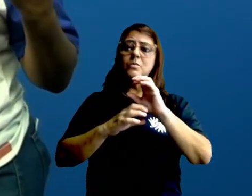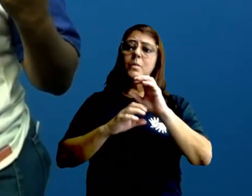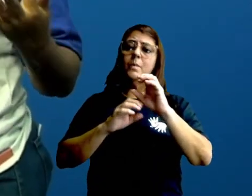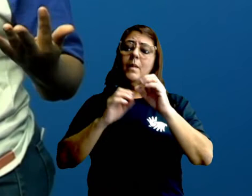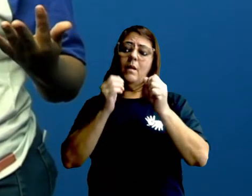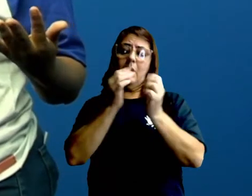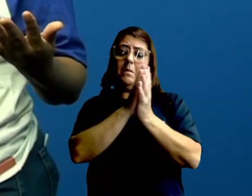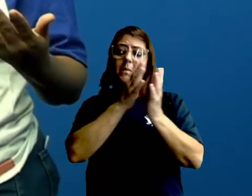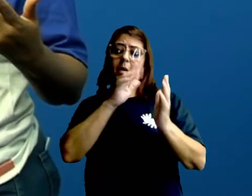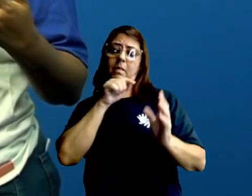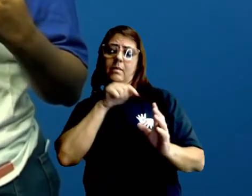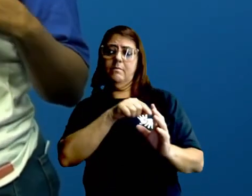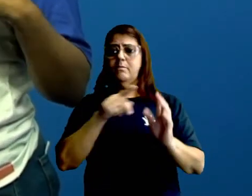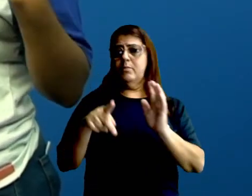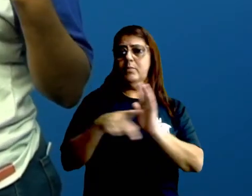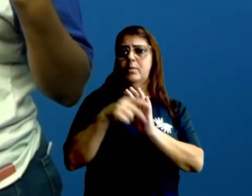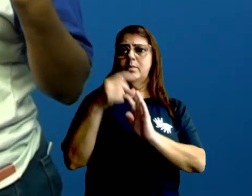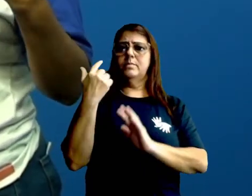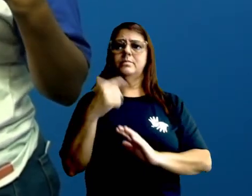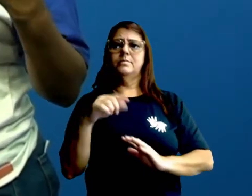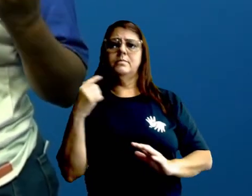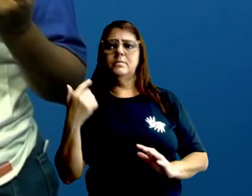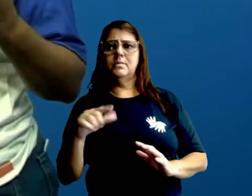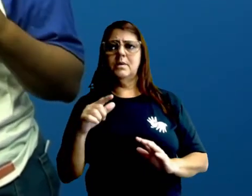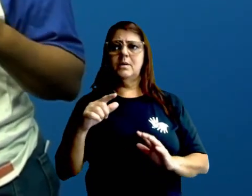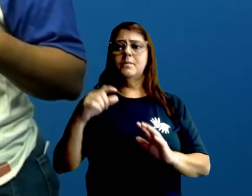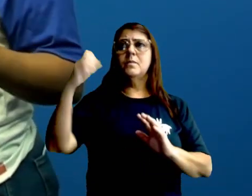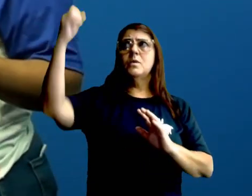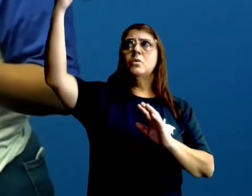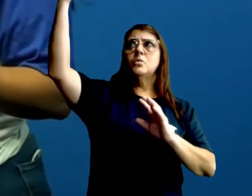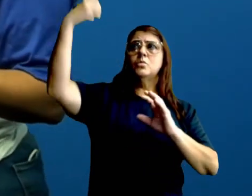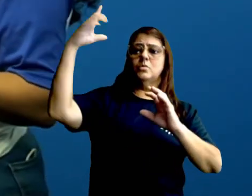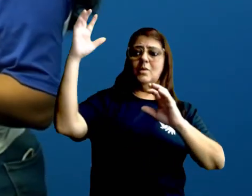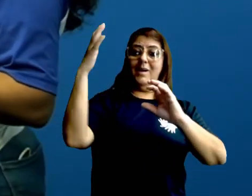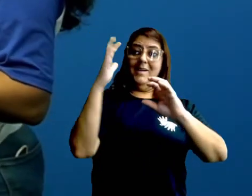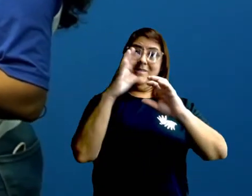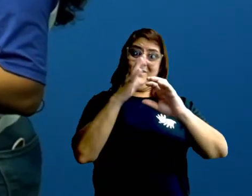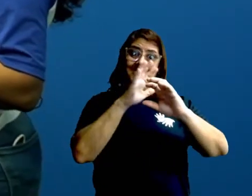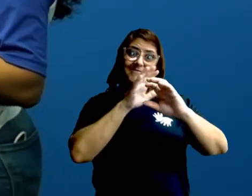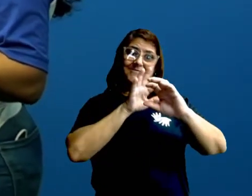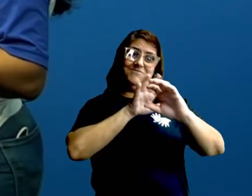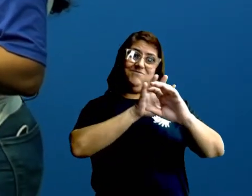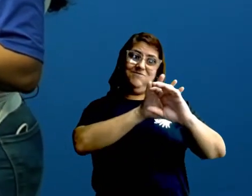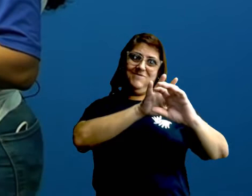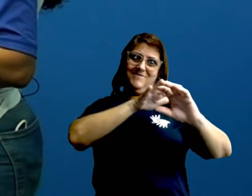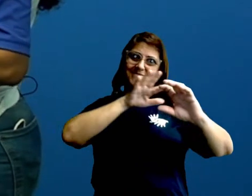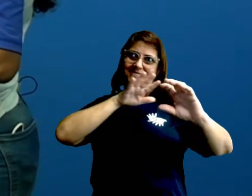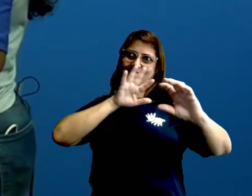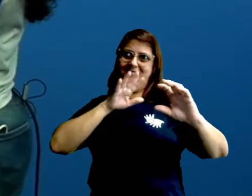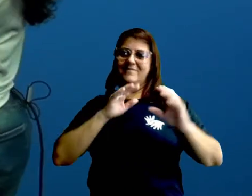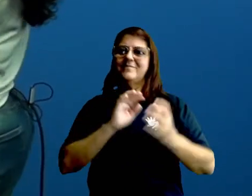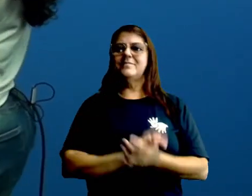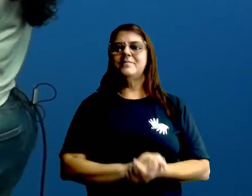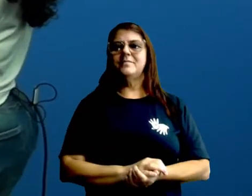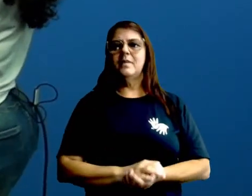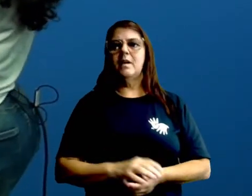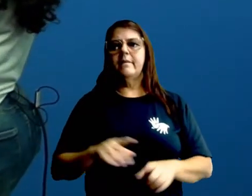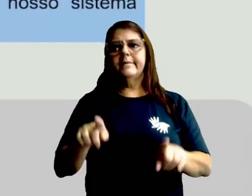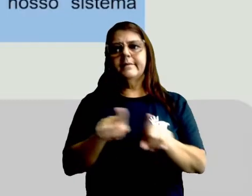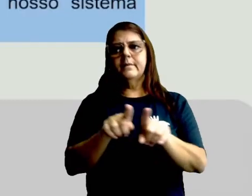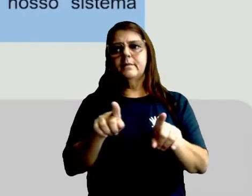não tem luz, né? Com certeza ele reflete a luz do Sol. Vamos lá.